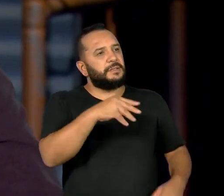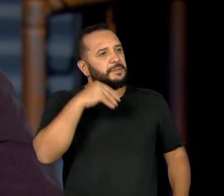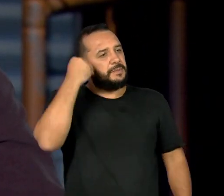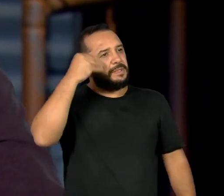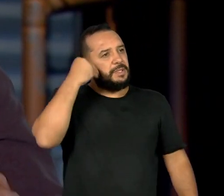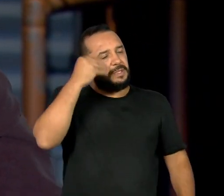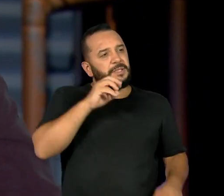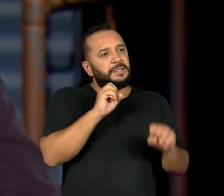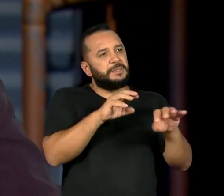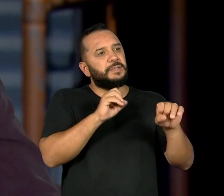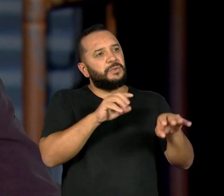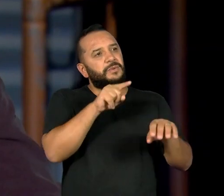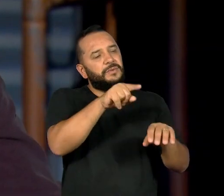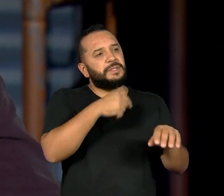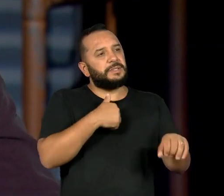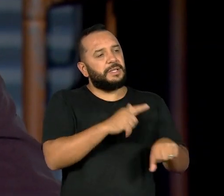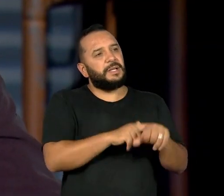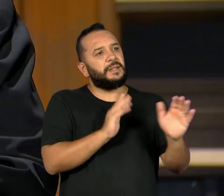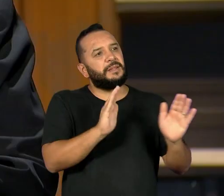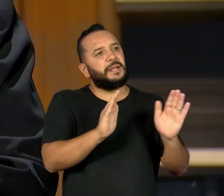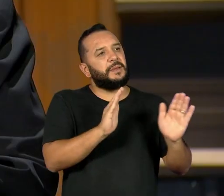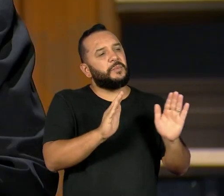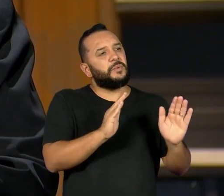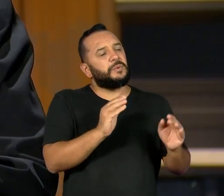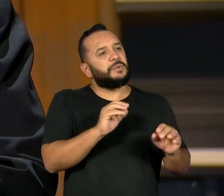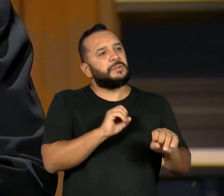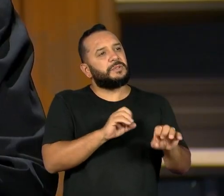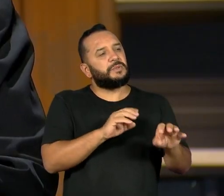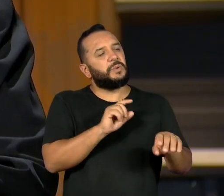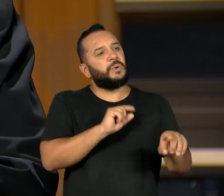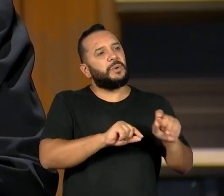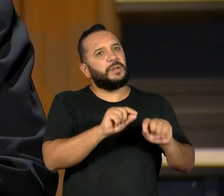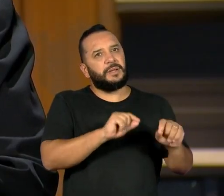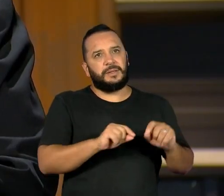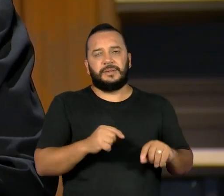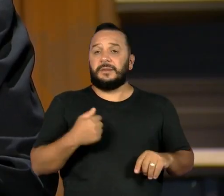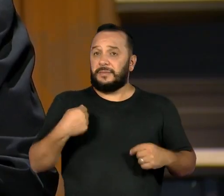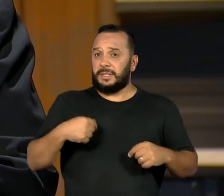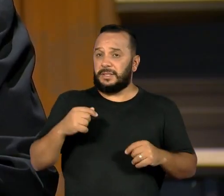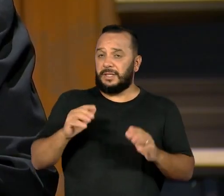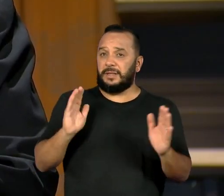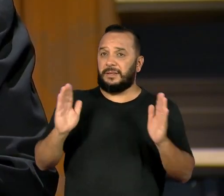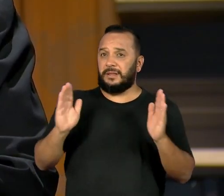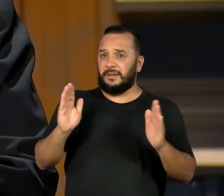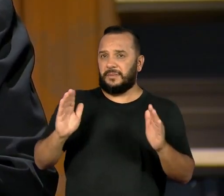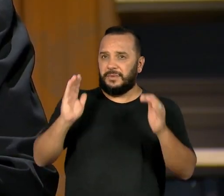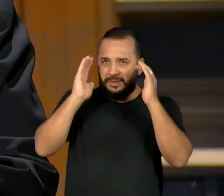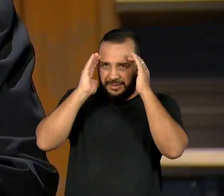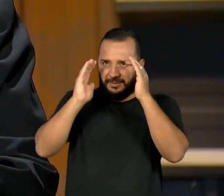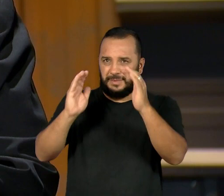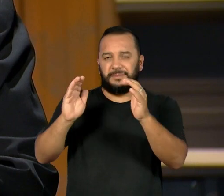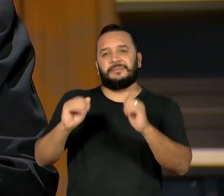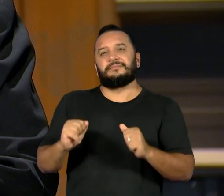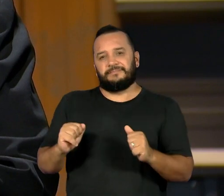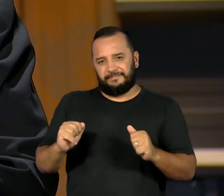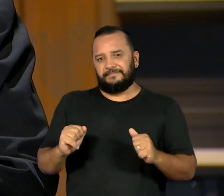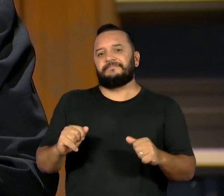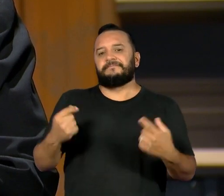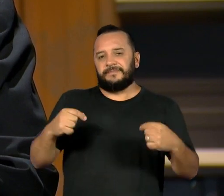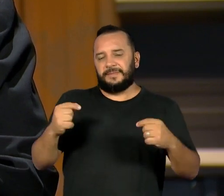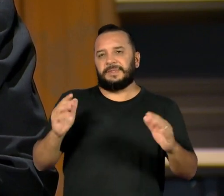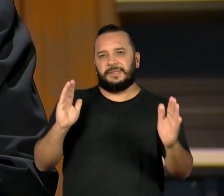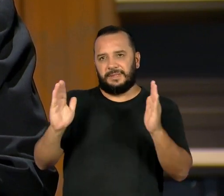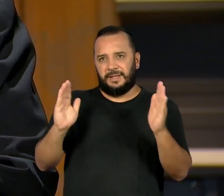ensinou sobre o tempo? Ele precisa respeitar o tempo. A maturação precisa ser